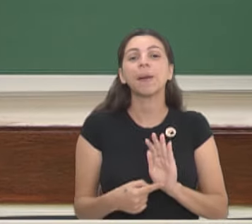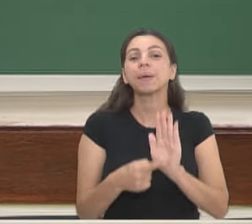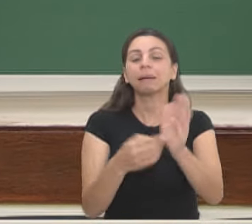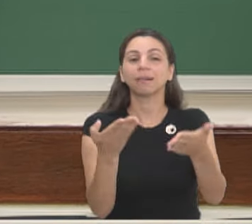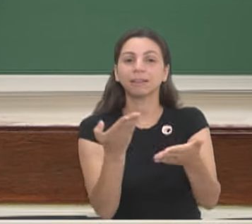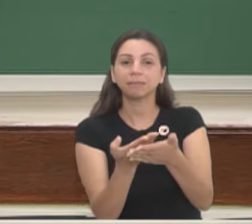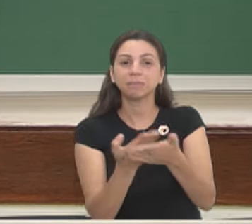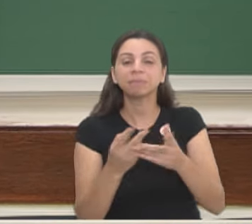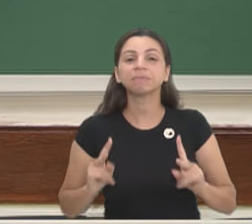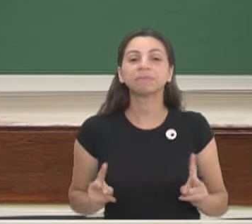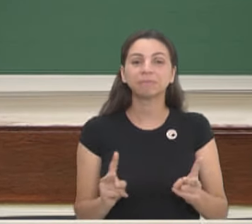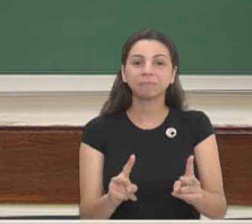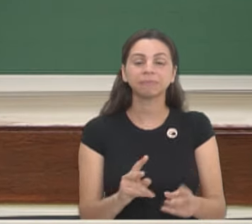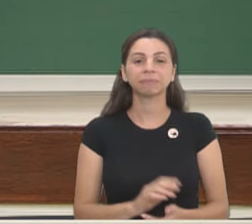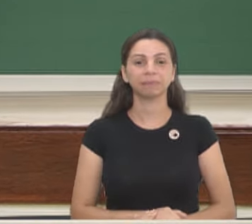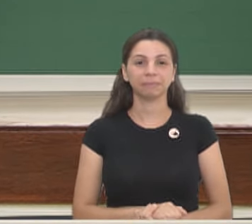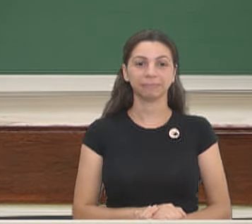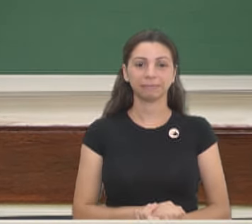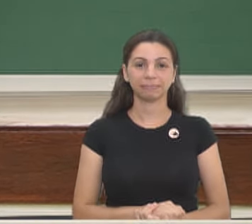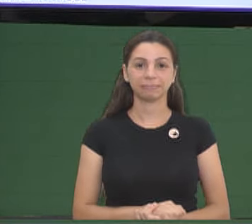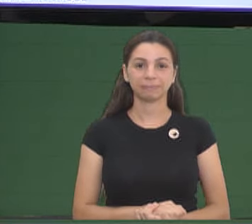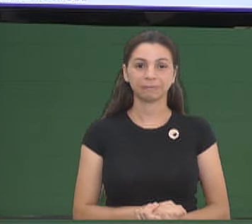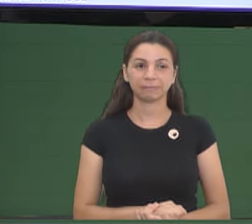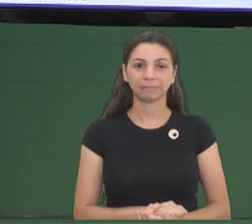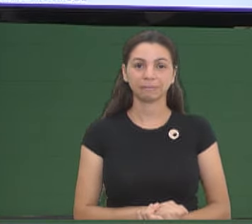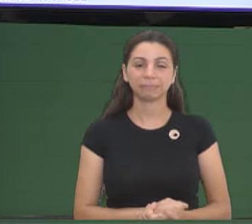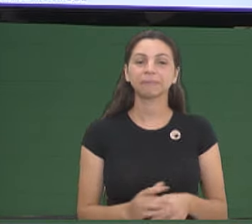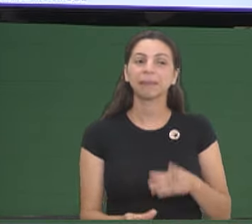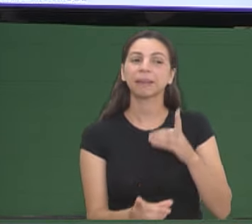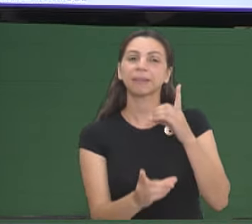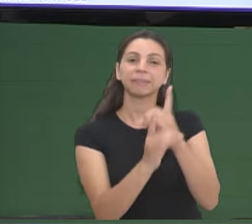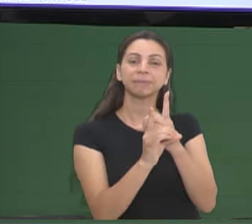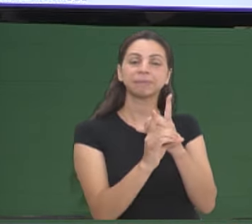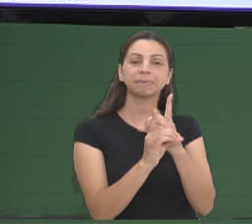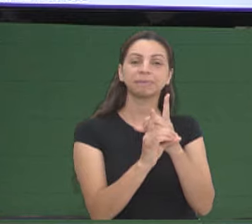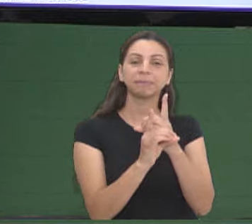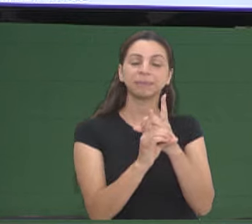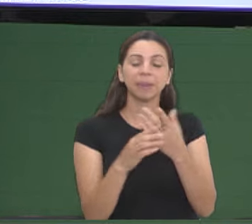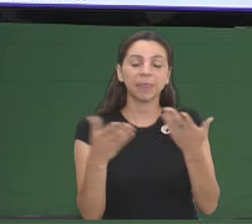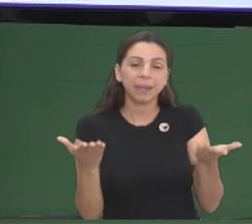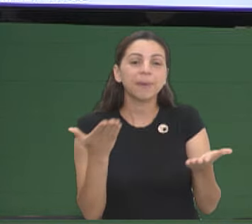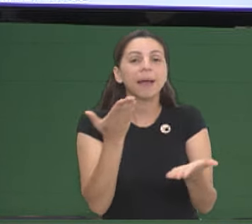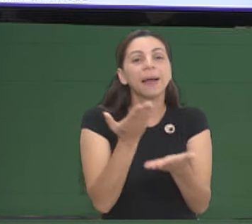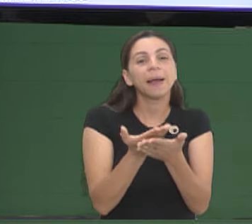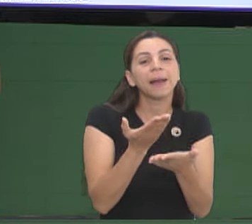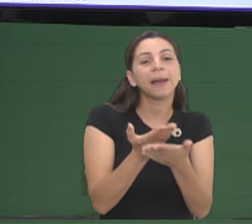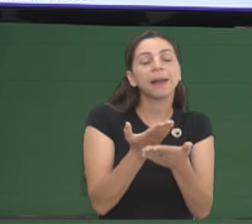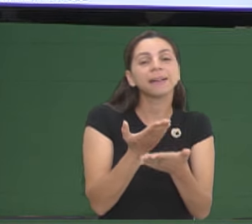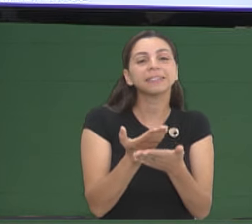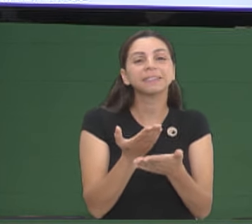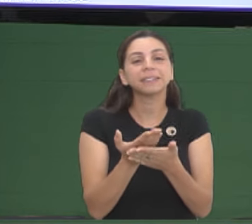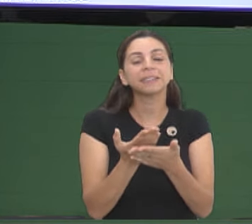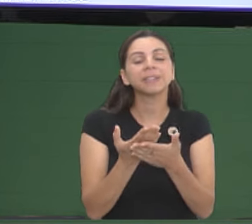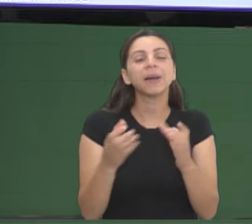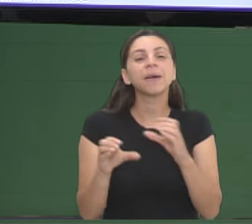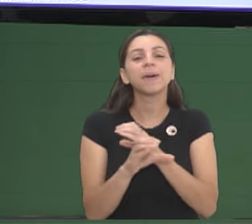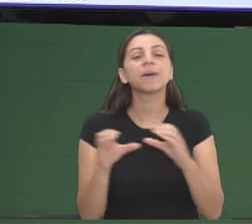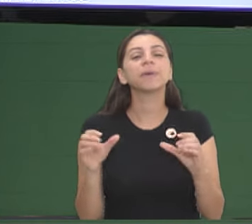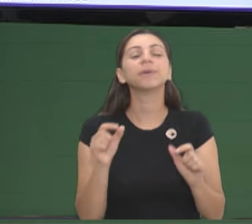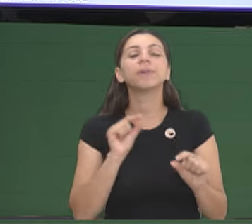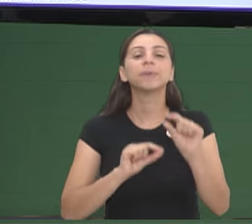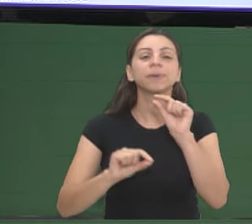Dando sequência, vamos lá! A grande descoberta, gente! Com a aula de hoje, nós concluímos, então, o estudo dos